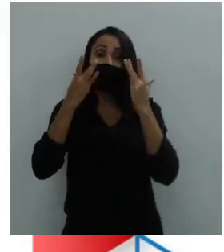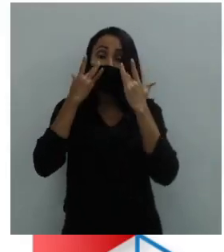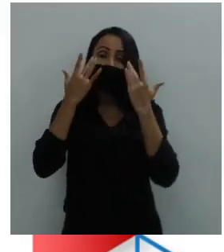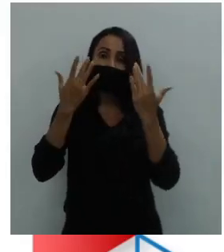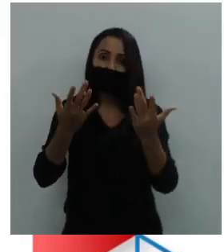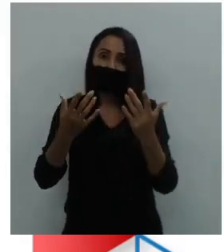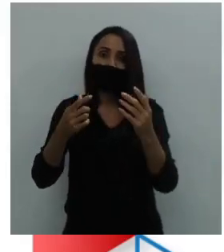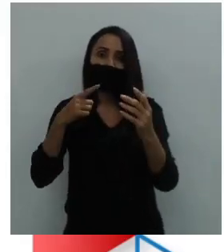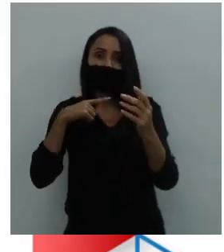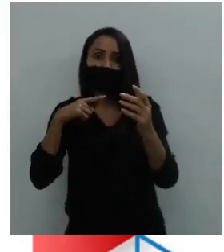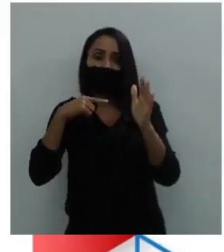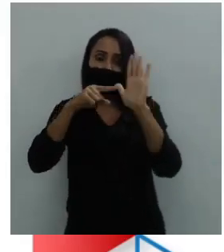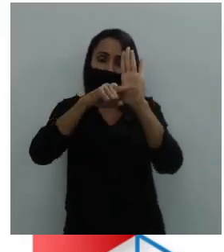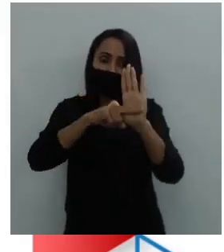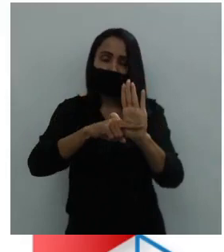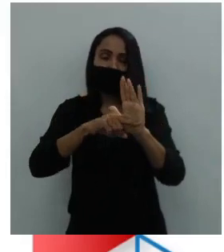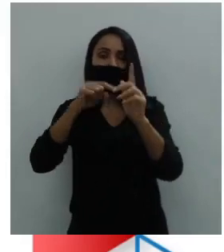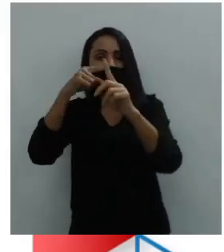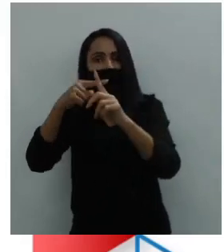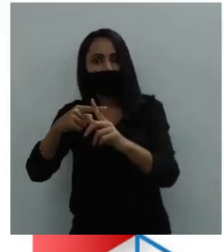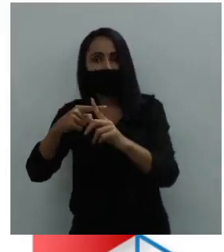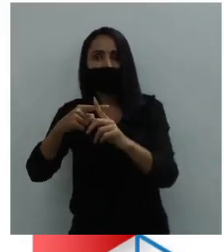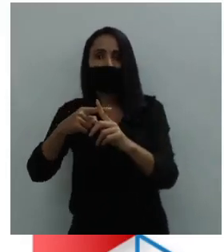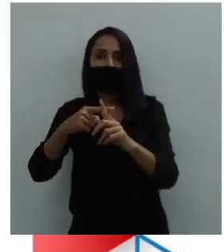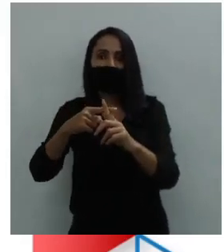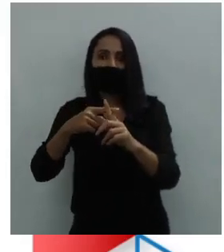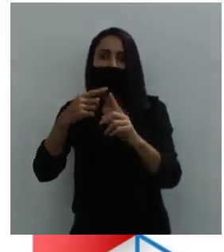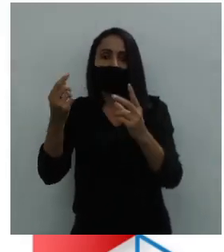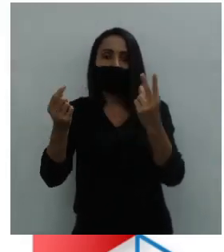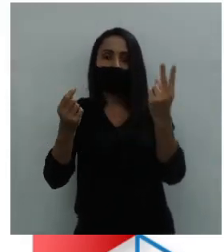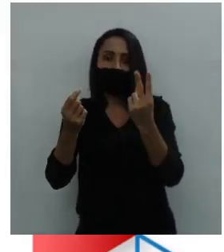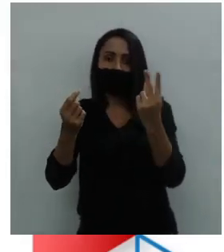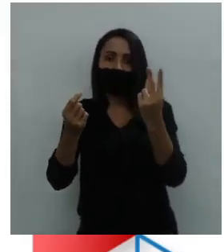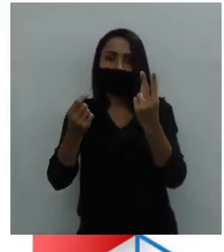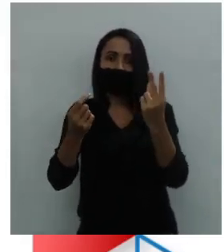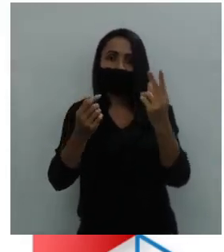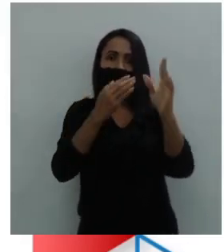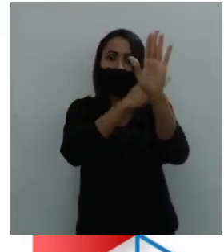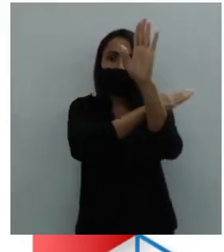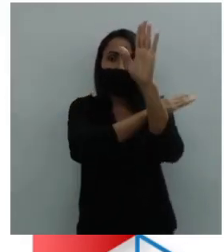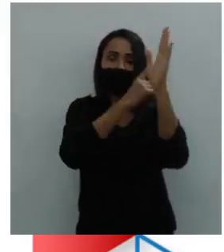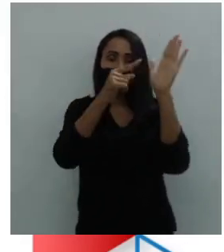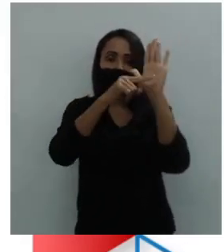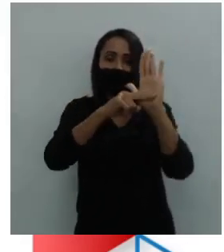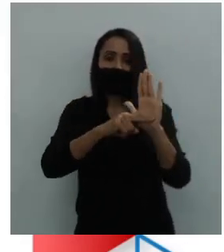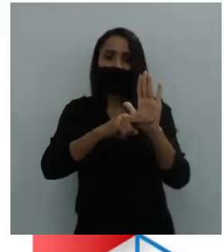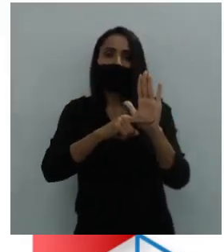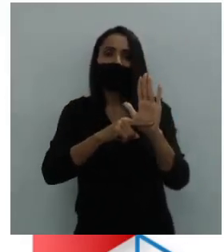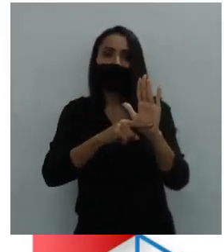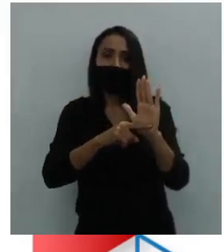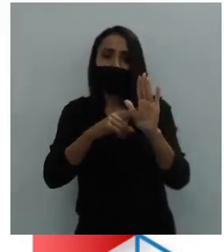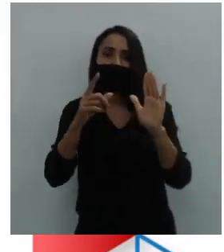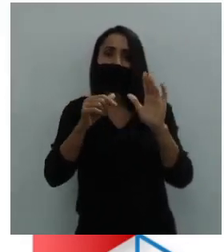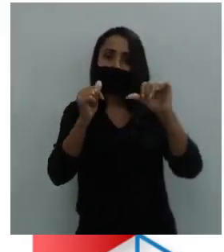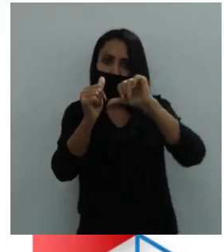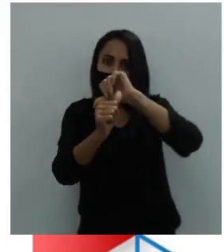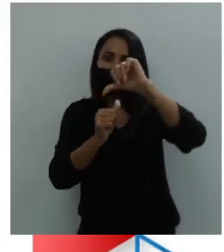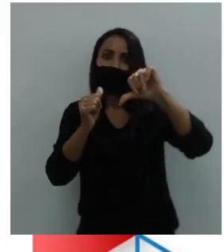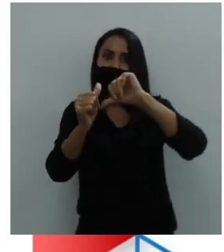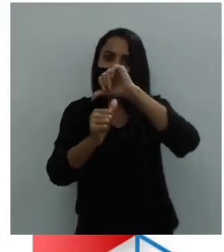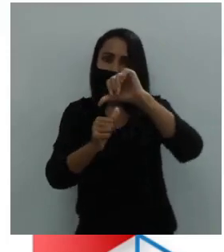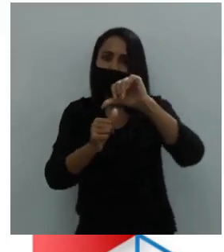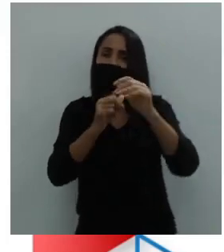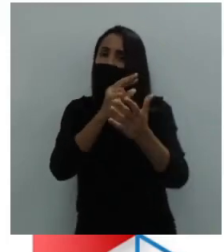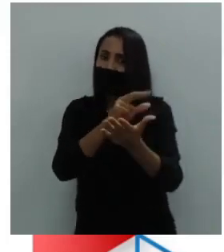sinais negativos, tem sinais positivos, tem 2 pares ordenados negativos. Ele vai passar por várias